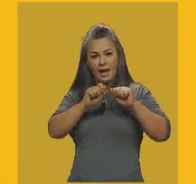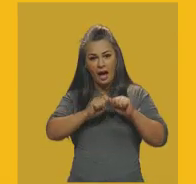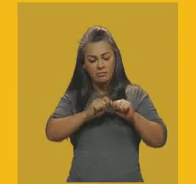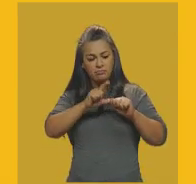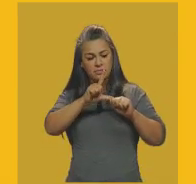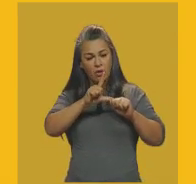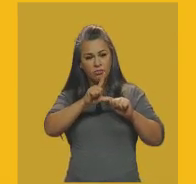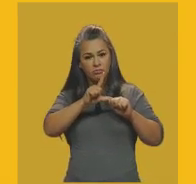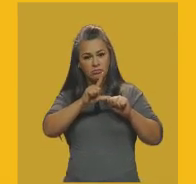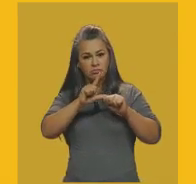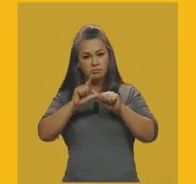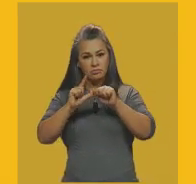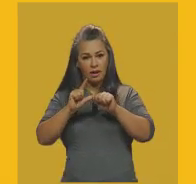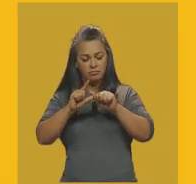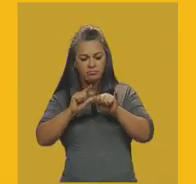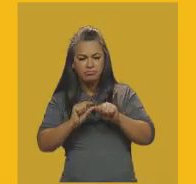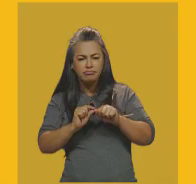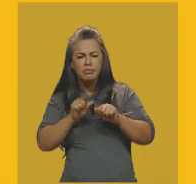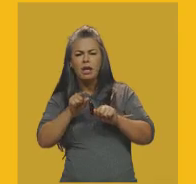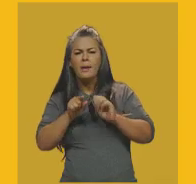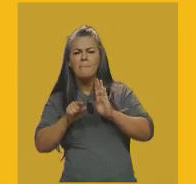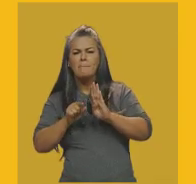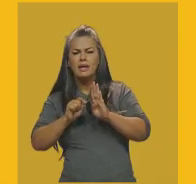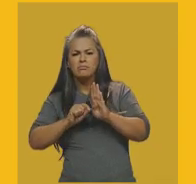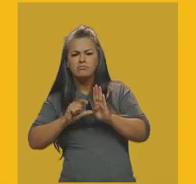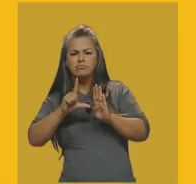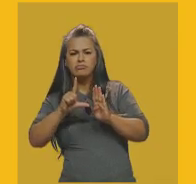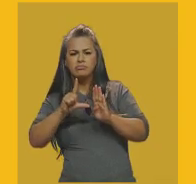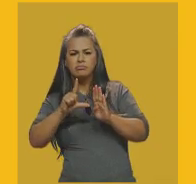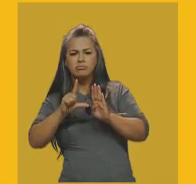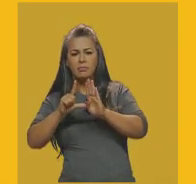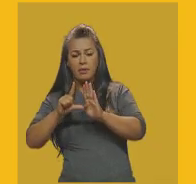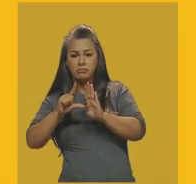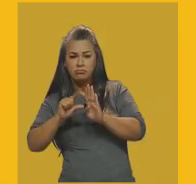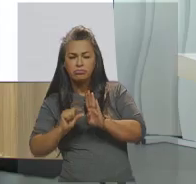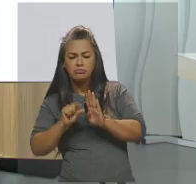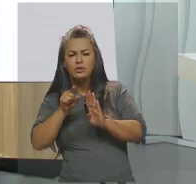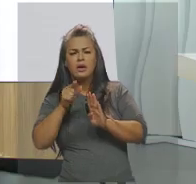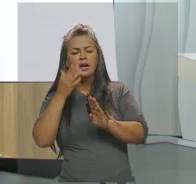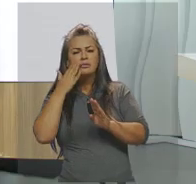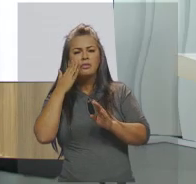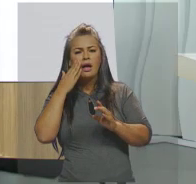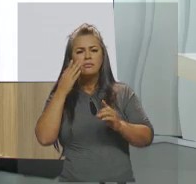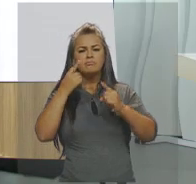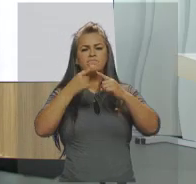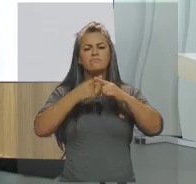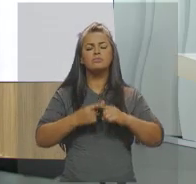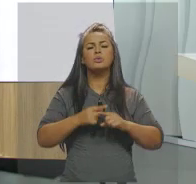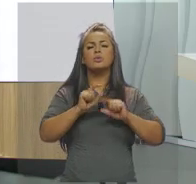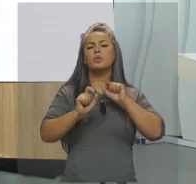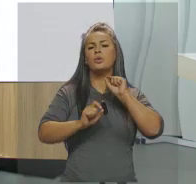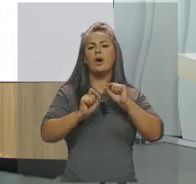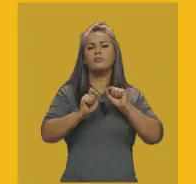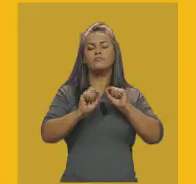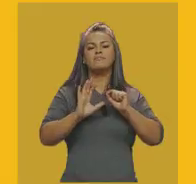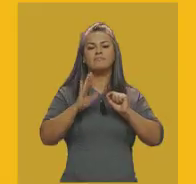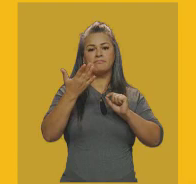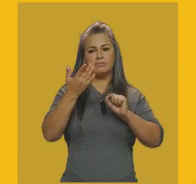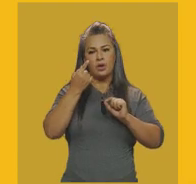e bezão, bezinho, quando nós temos esse cruzamento, o que vai acontecer? A minha